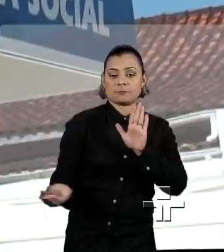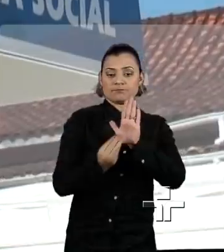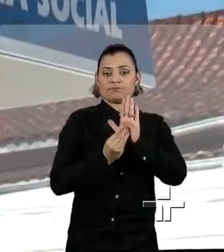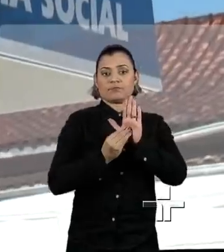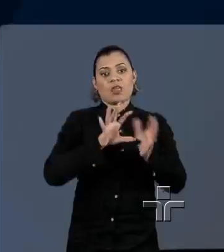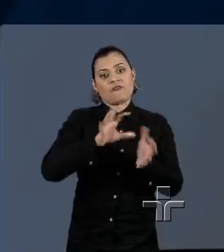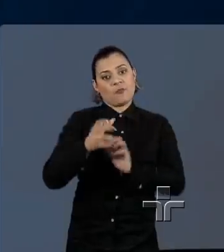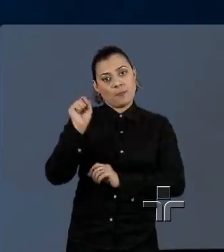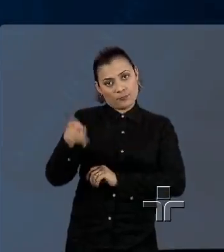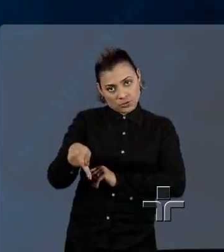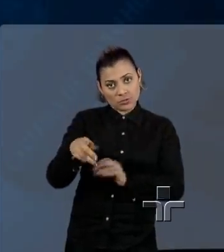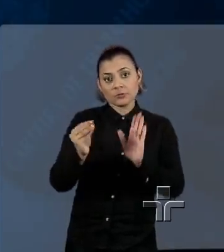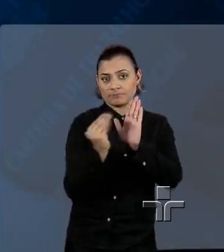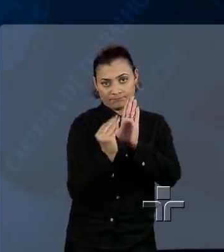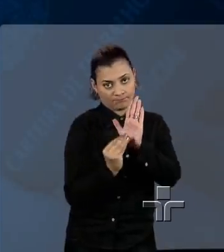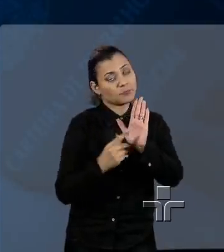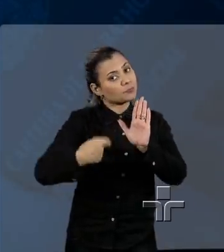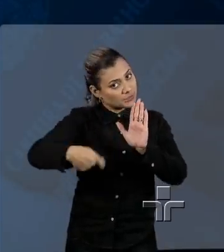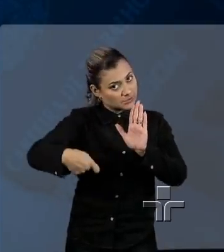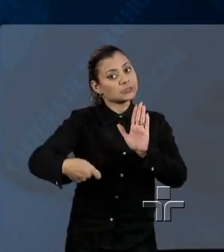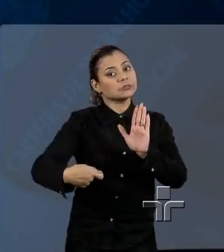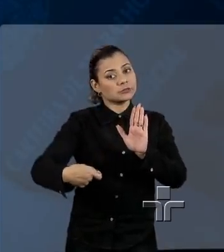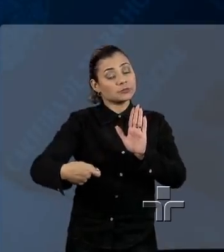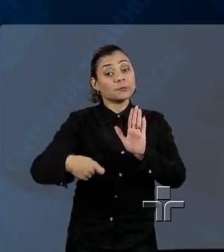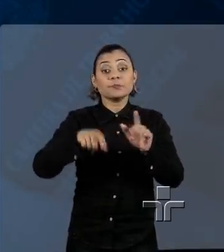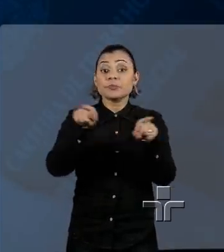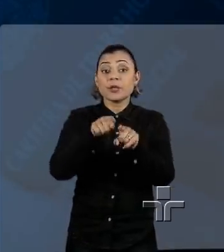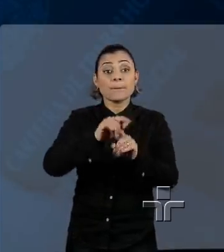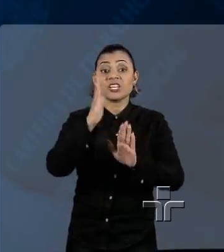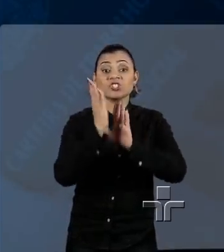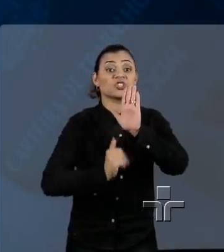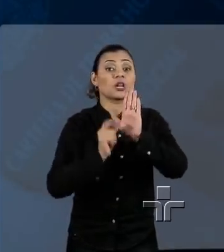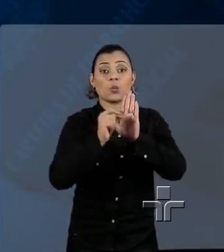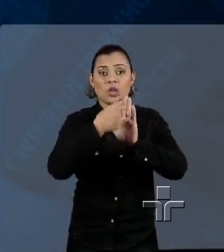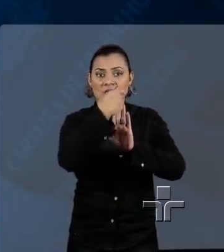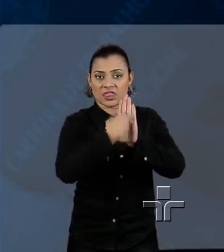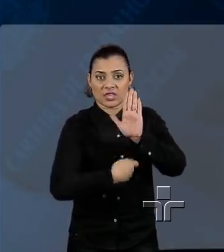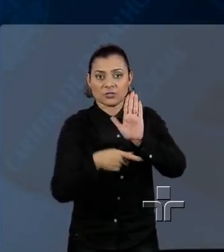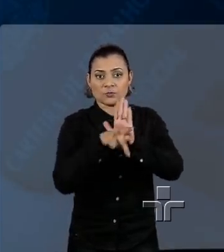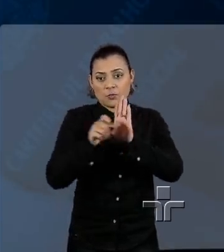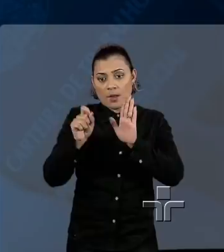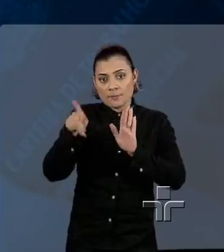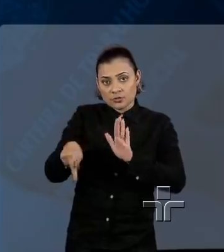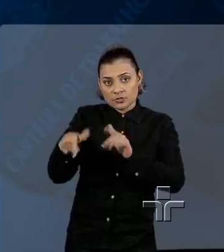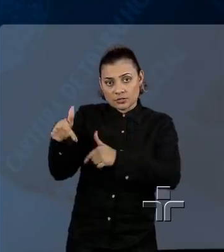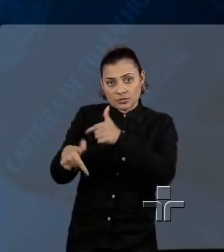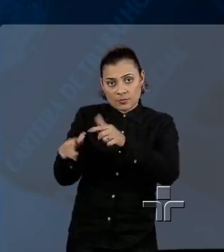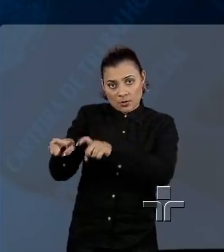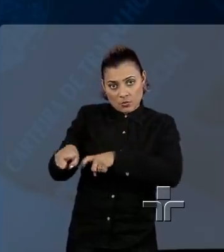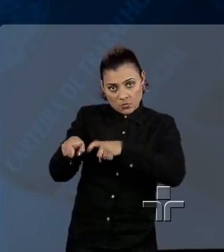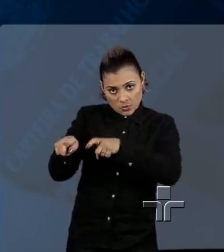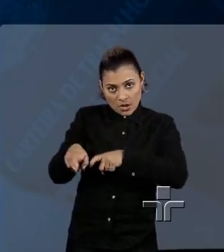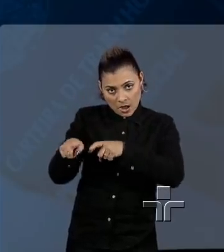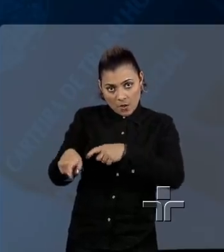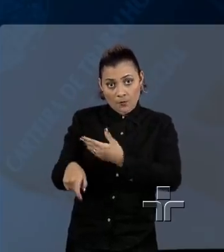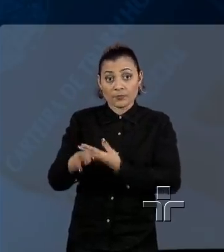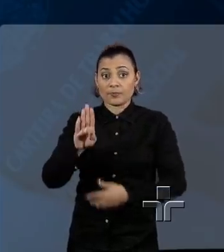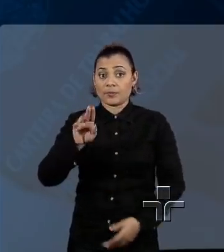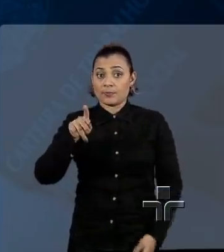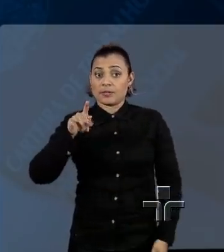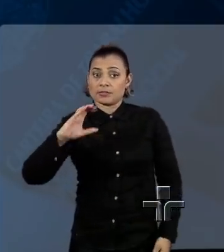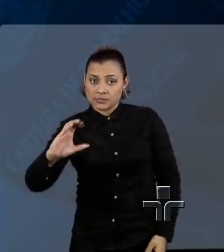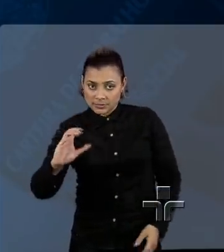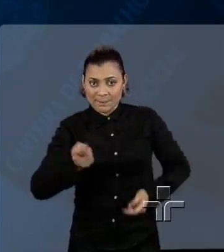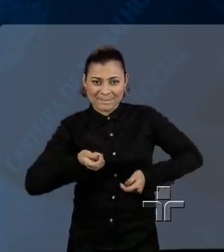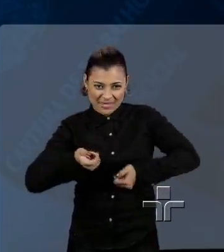da Previdência. Além disso, eles querem que sejam retirados os trechos da aposentadoria de trabalhadores rurais, do BPC, o